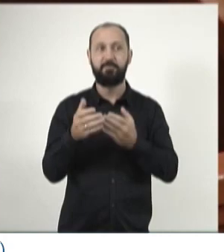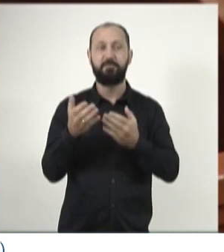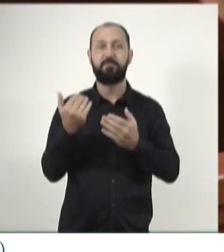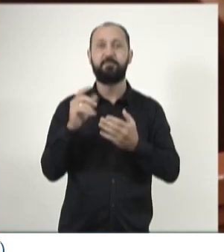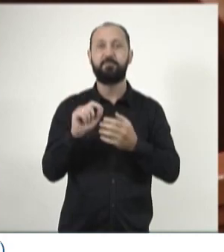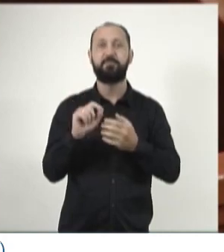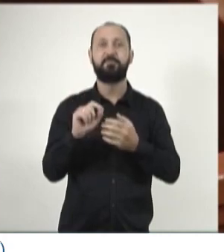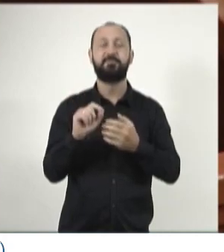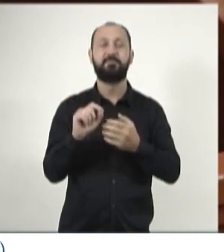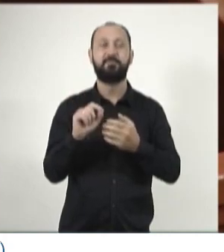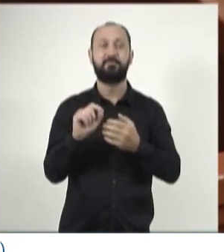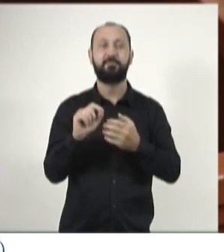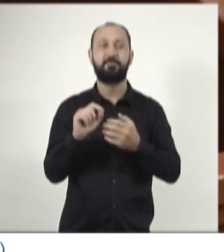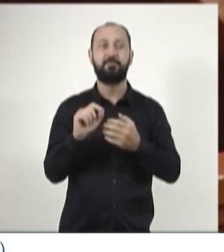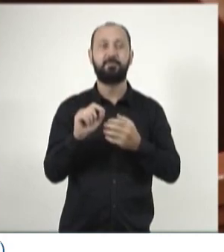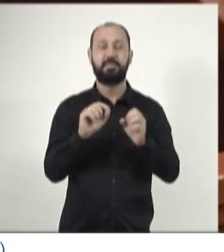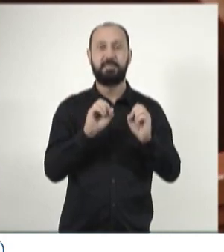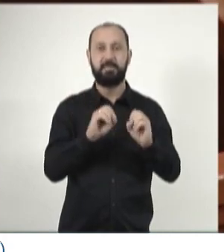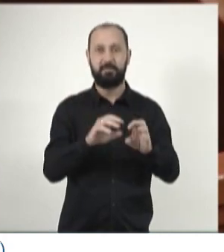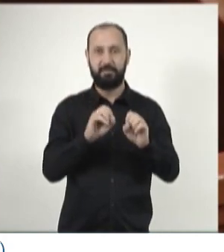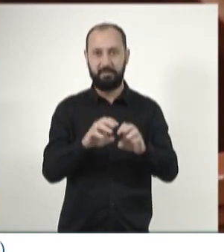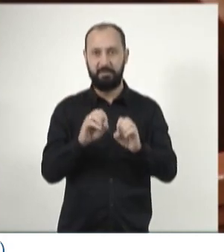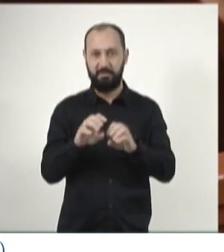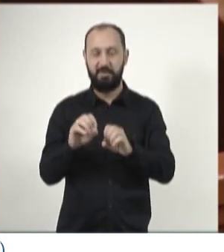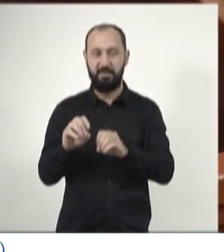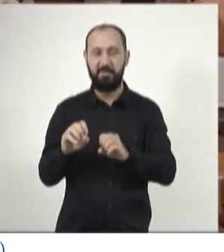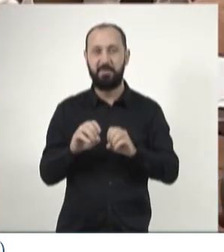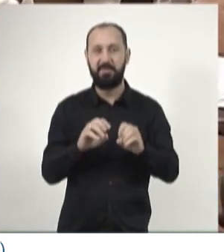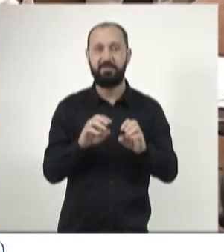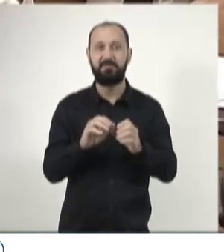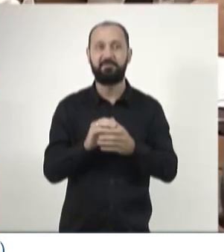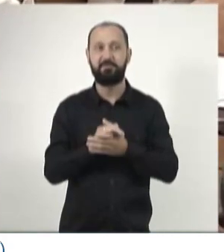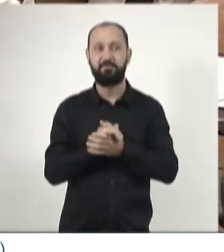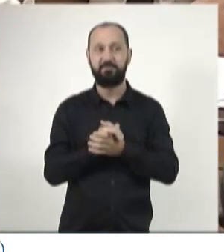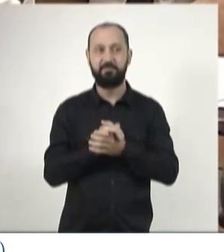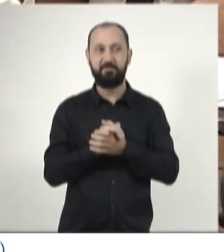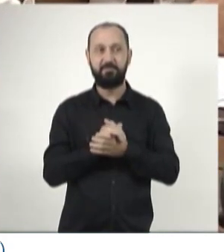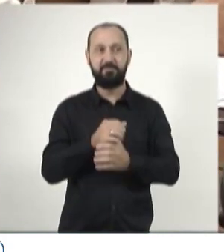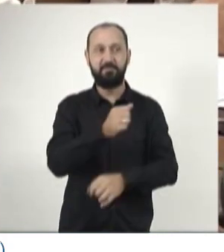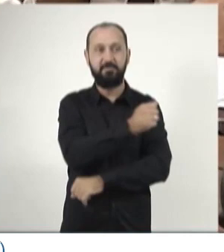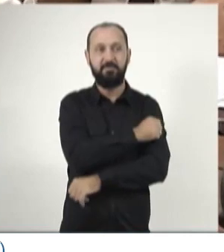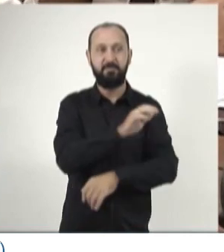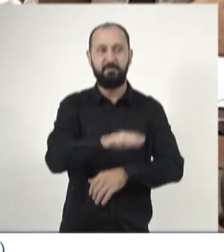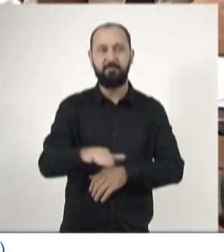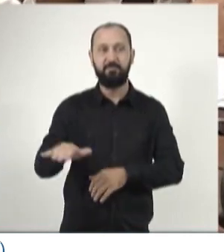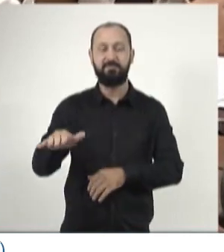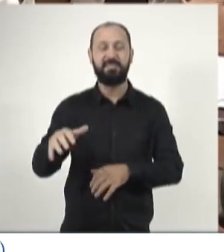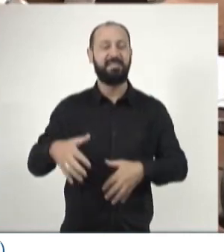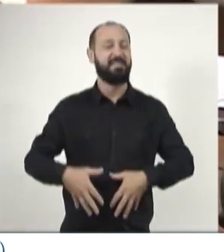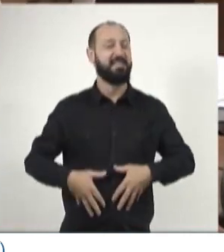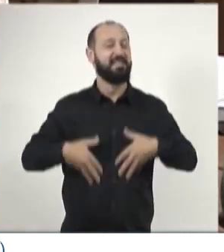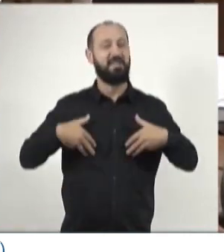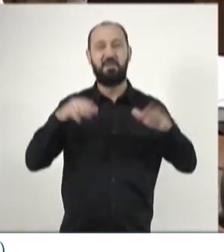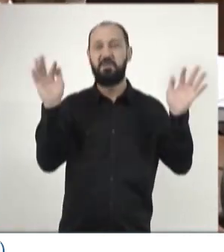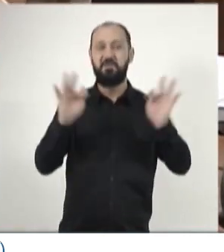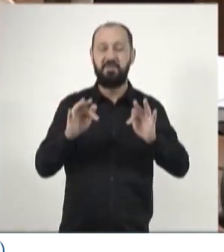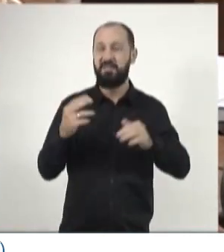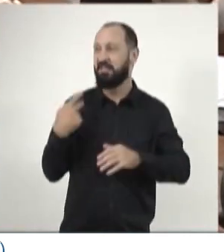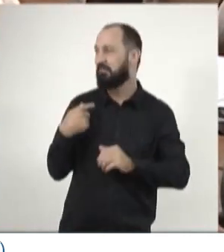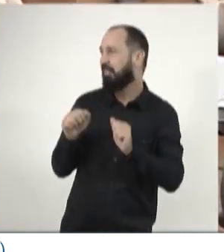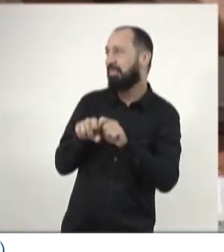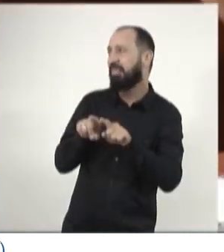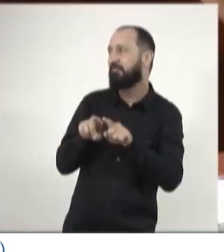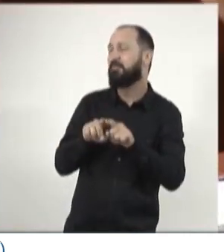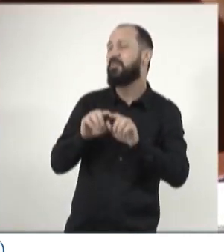que estava dando as suas aulas para os seus alunos, estava super feliz, eu também estava